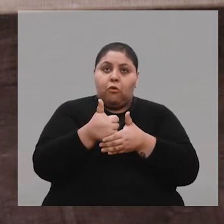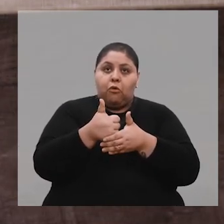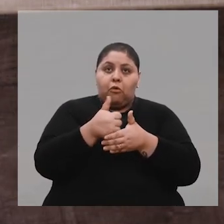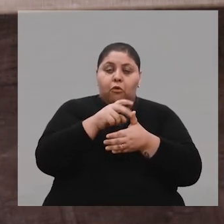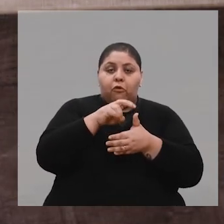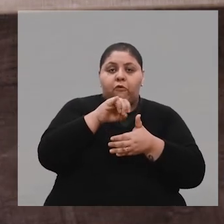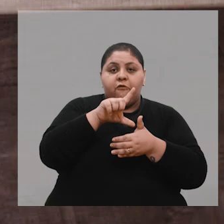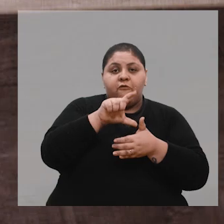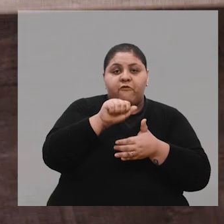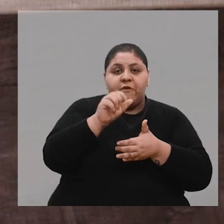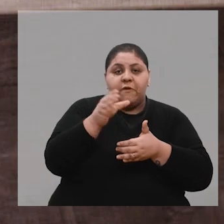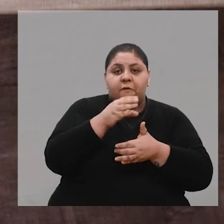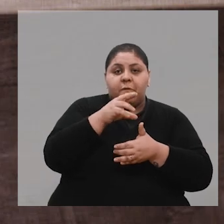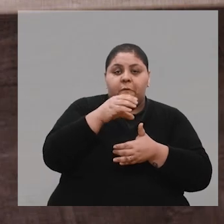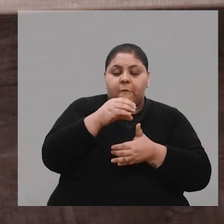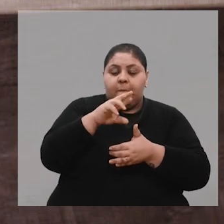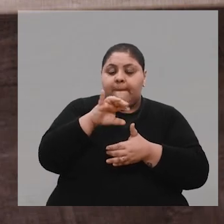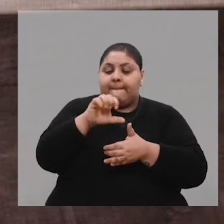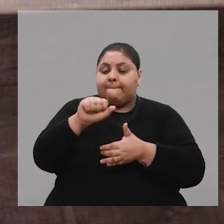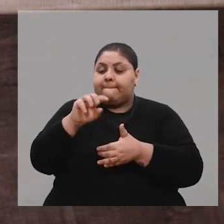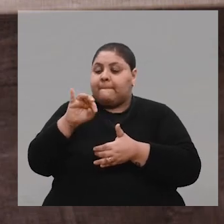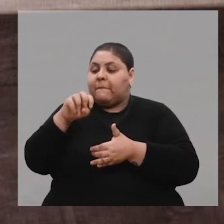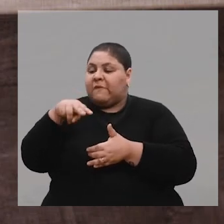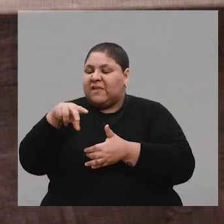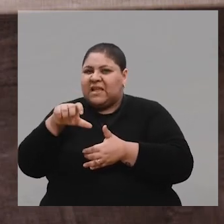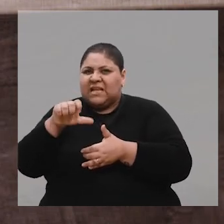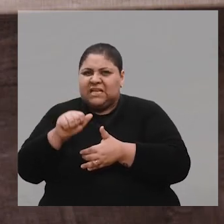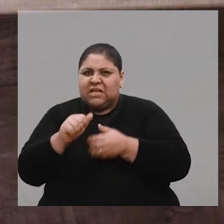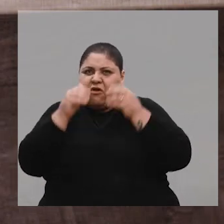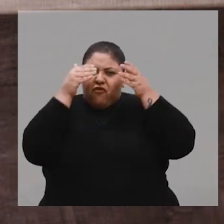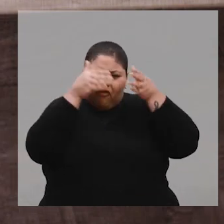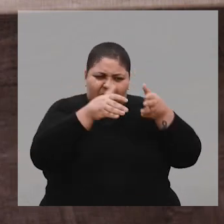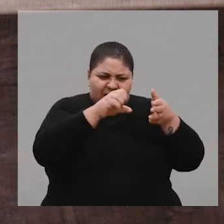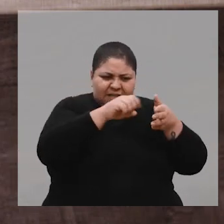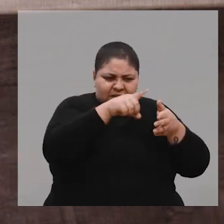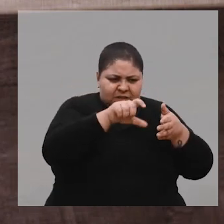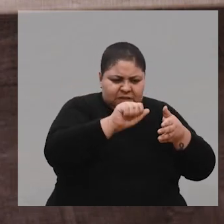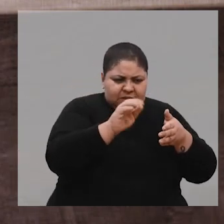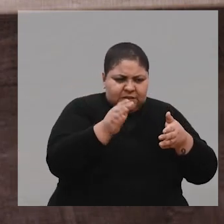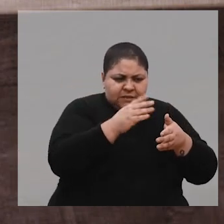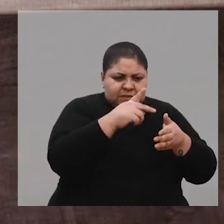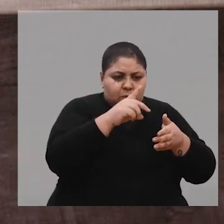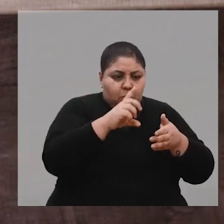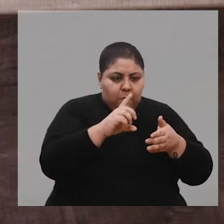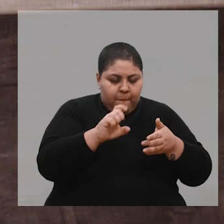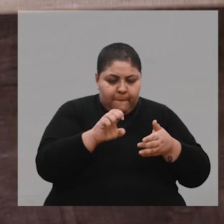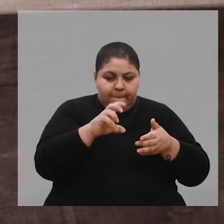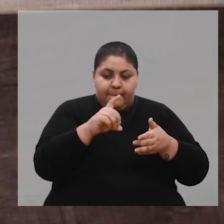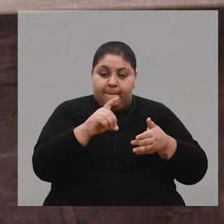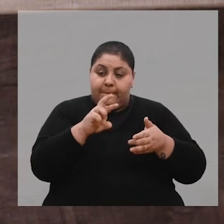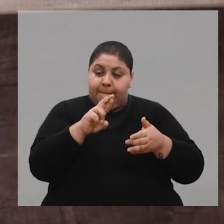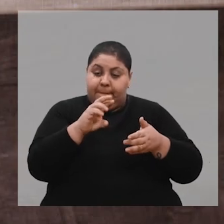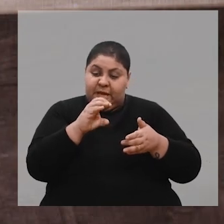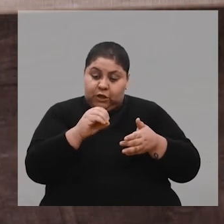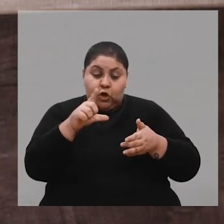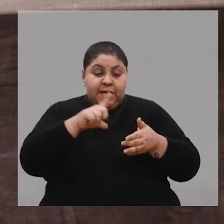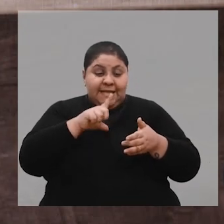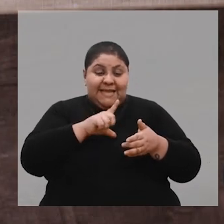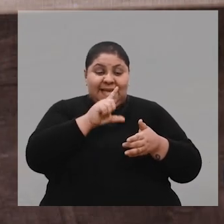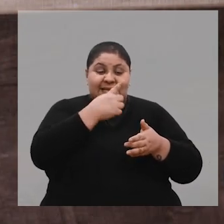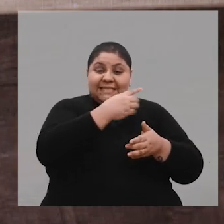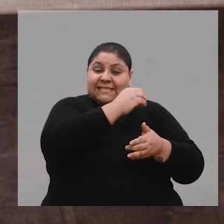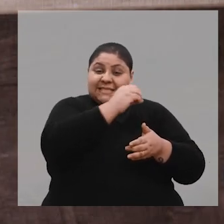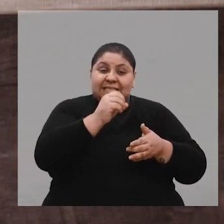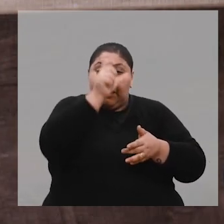situação em Vila Cristina, mais precisamente na Vila São Pedro, onde tem ali 100 pessoas que estão numa